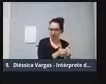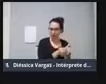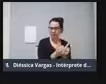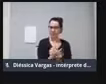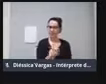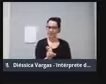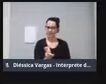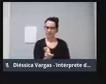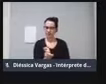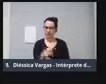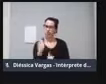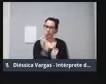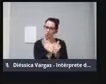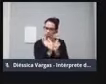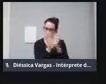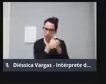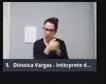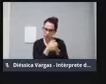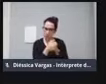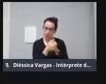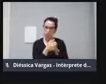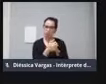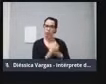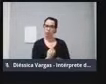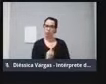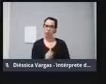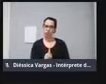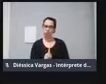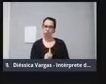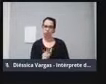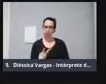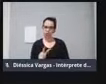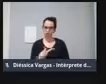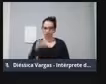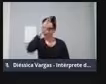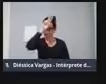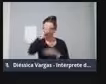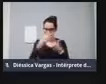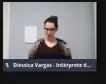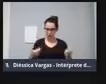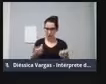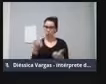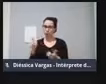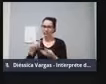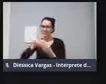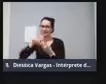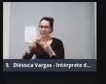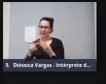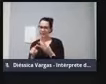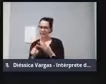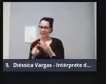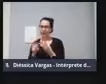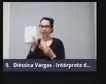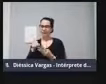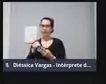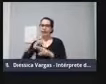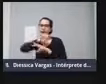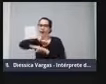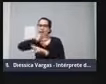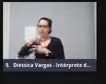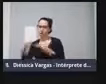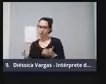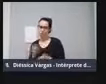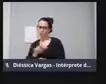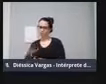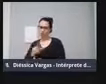imagens, doze correspondente a insetos, e as outras três de animais que não eram insetos. Então, era mais um desafio para os